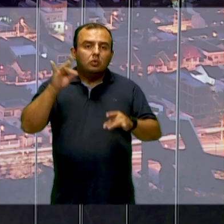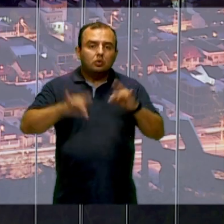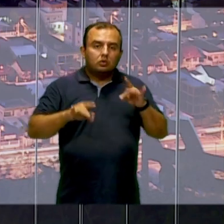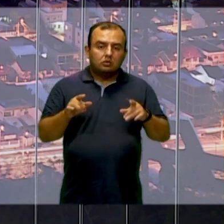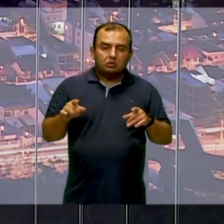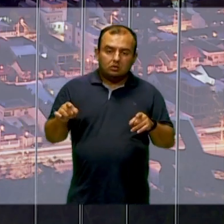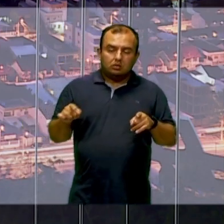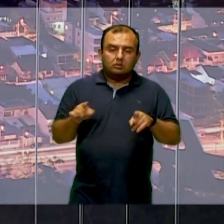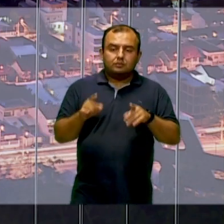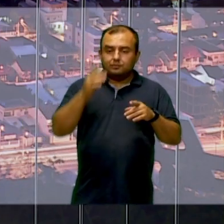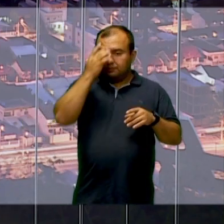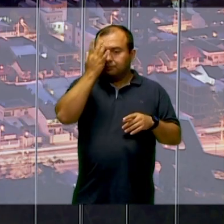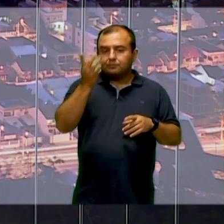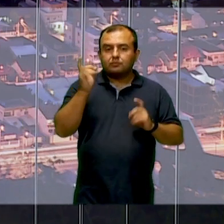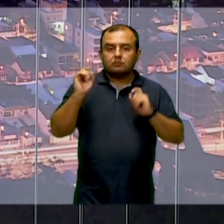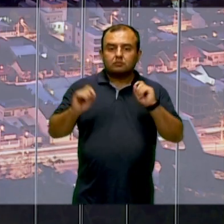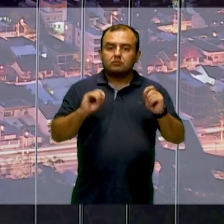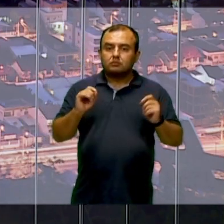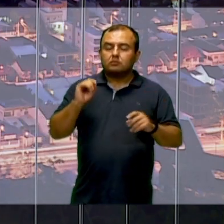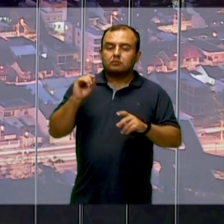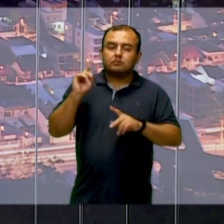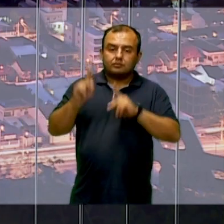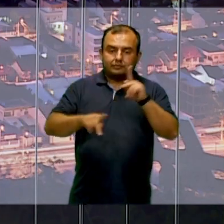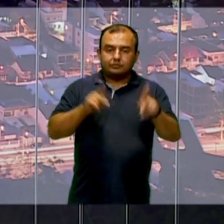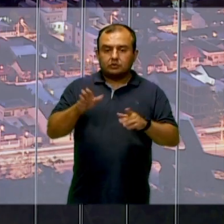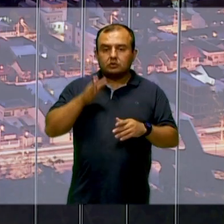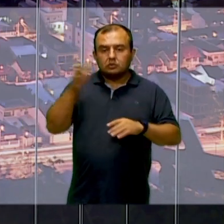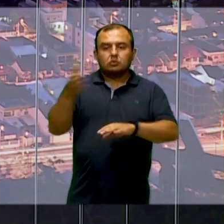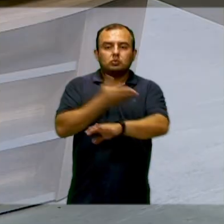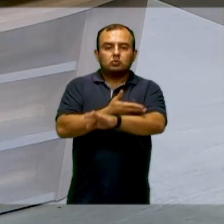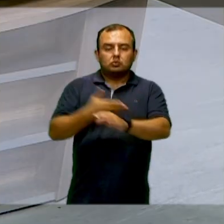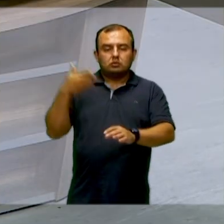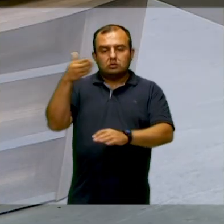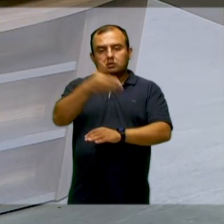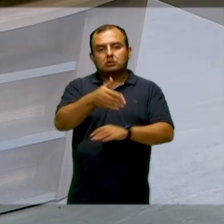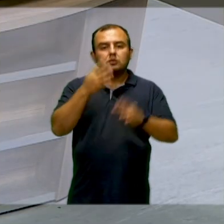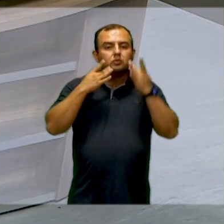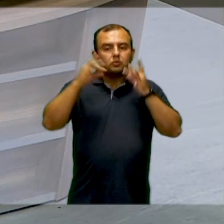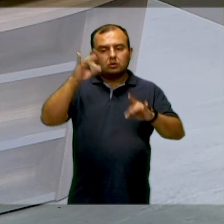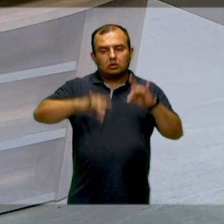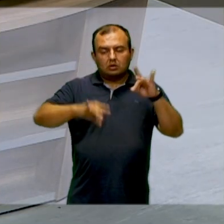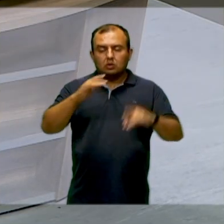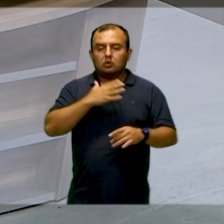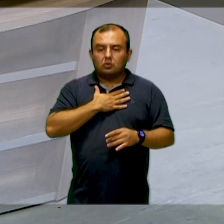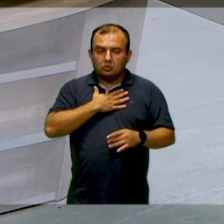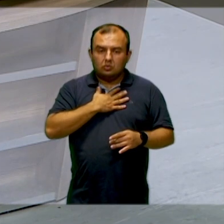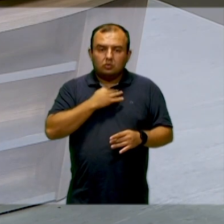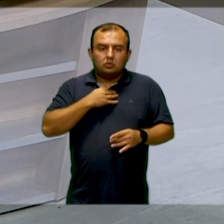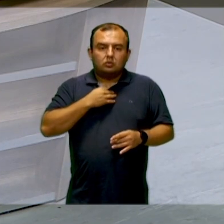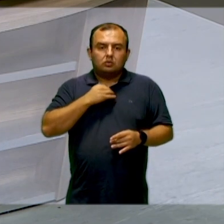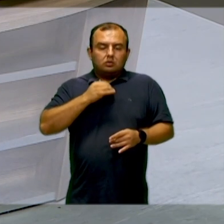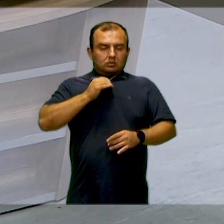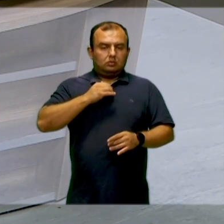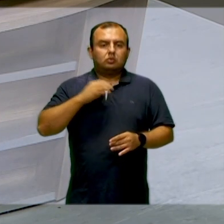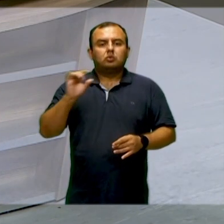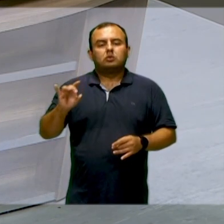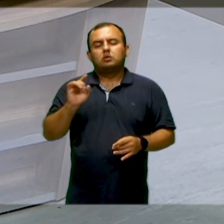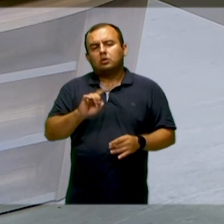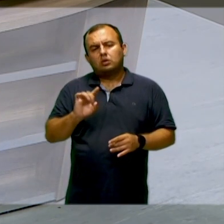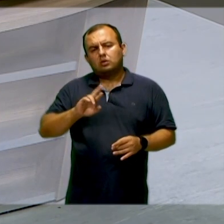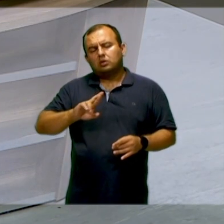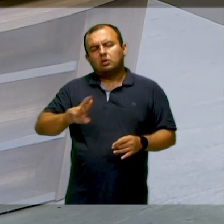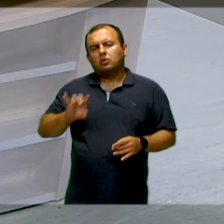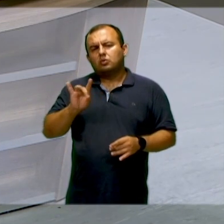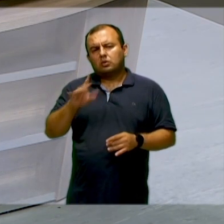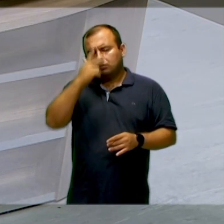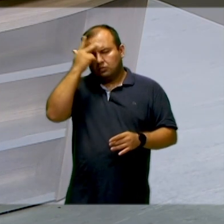para facilitar com que o público se acostume a ir mais ao teatro, que realmente goste, não apenas aquelas pessoas que sempre